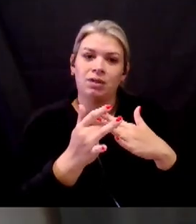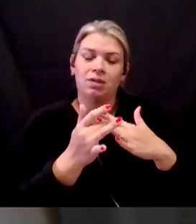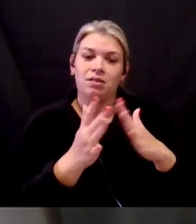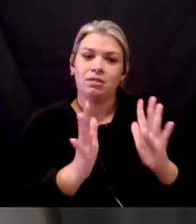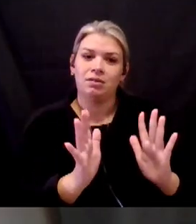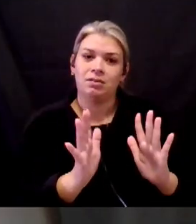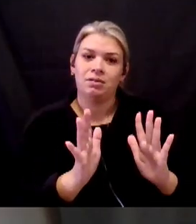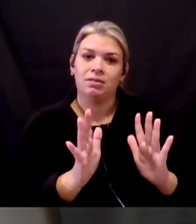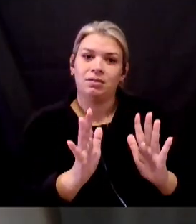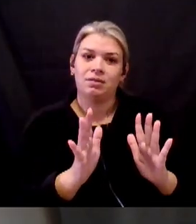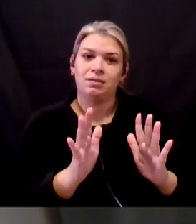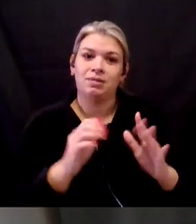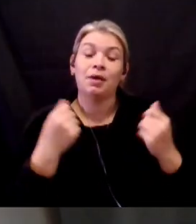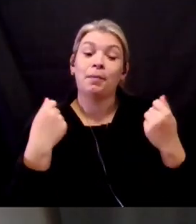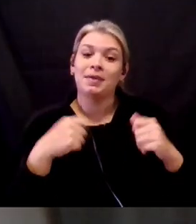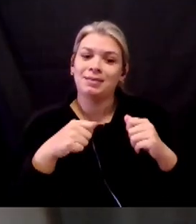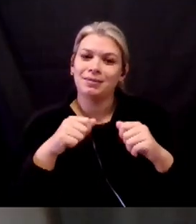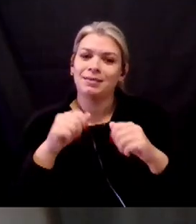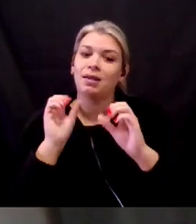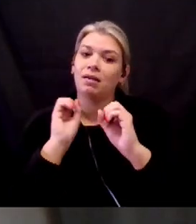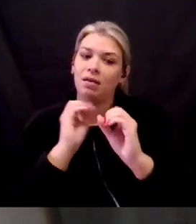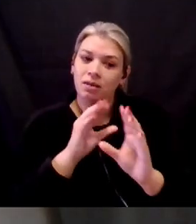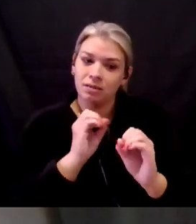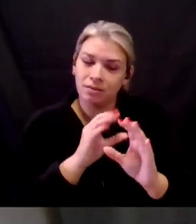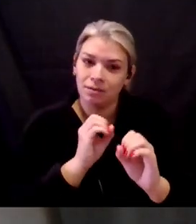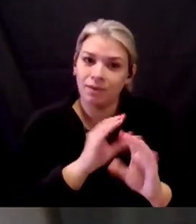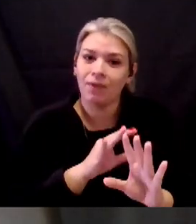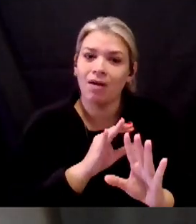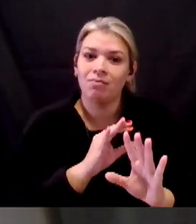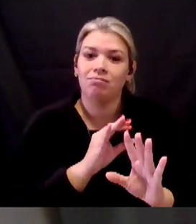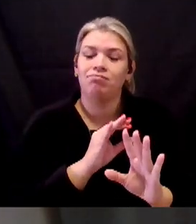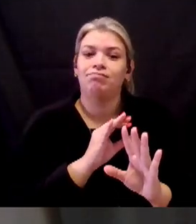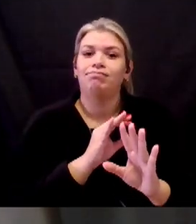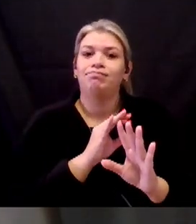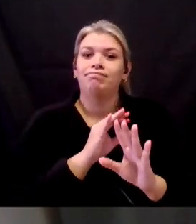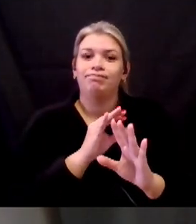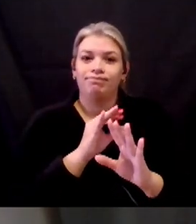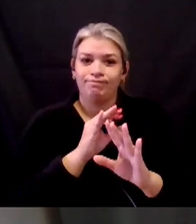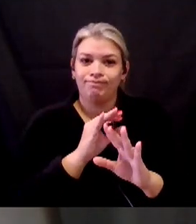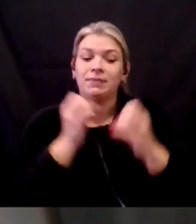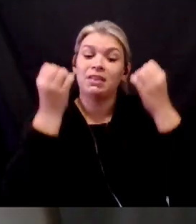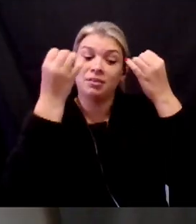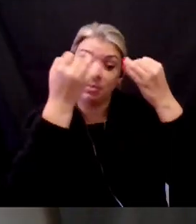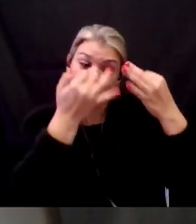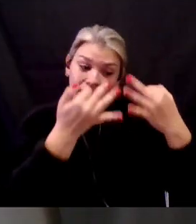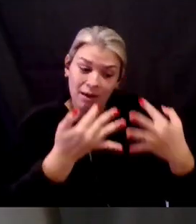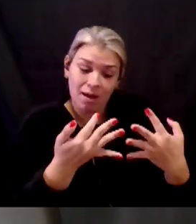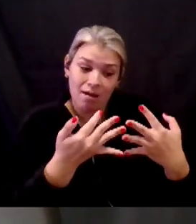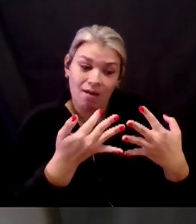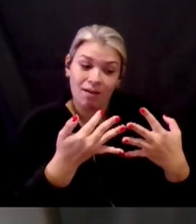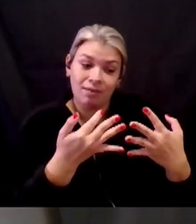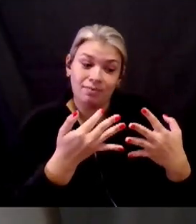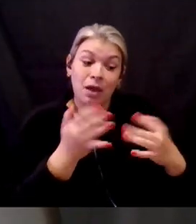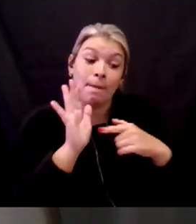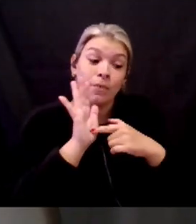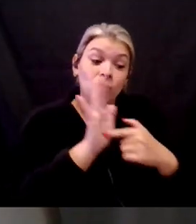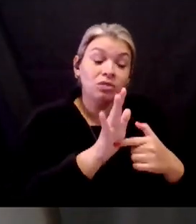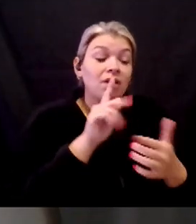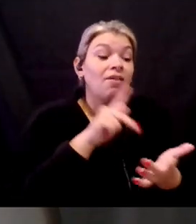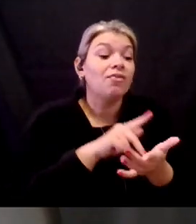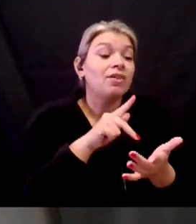Da psicoeducação. Isso. Né? De explicar a realidade daquilo ali, como